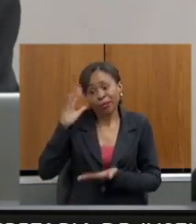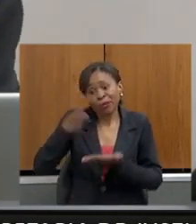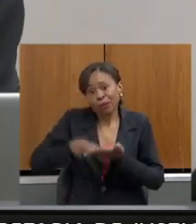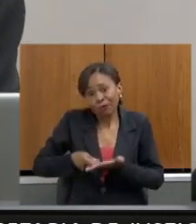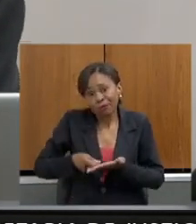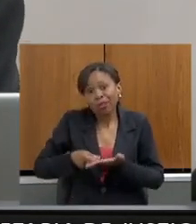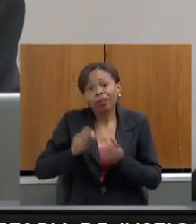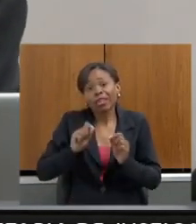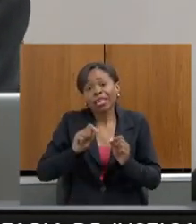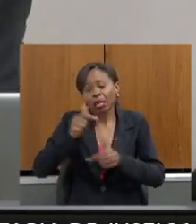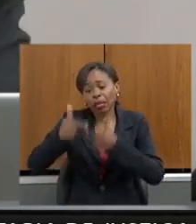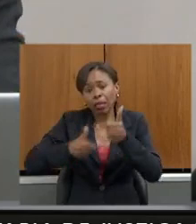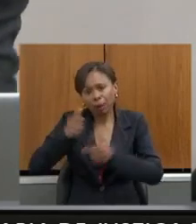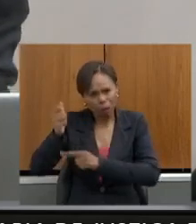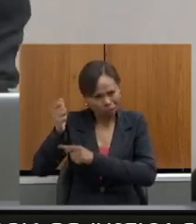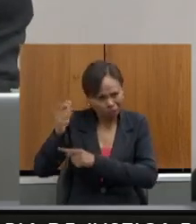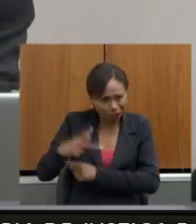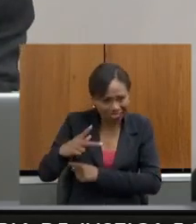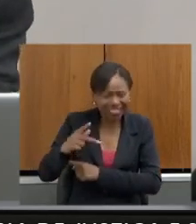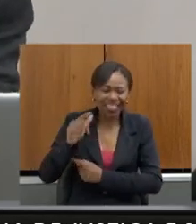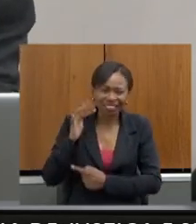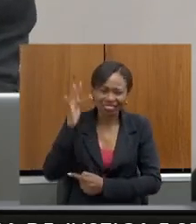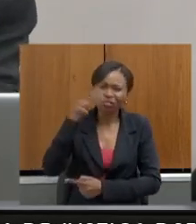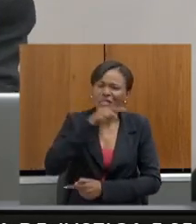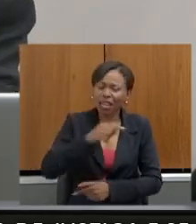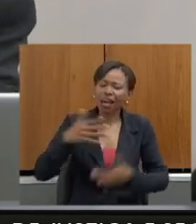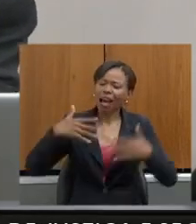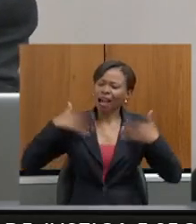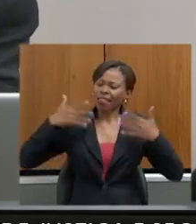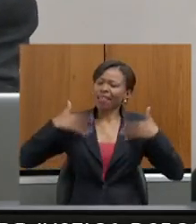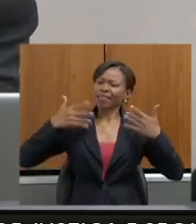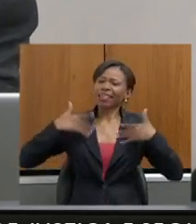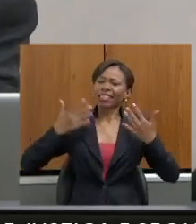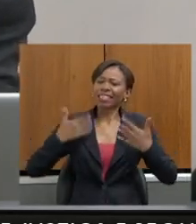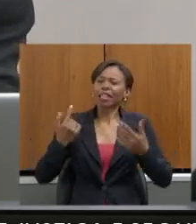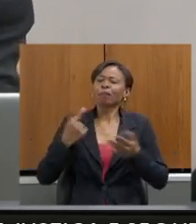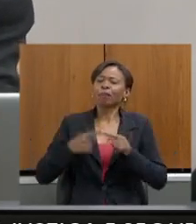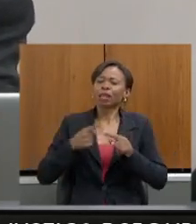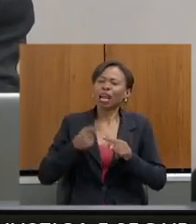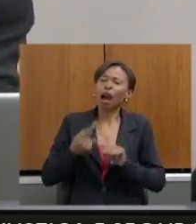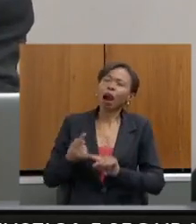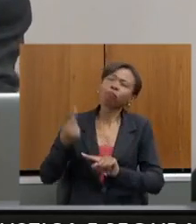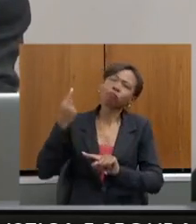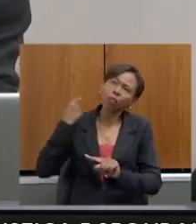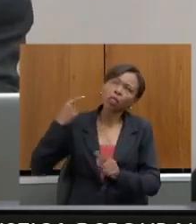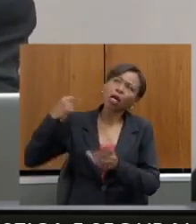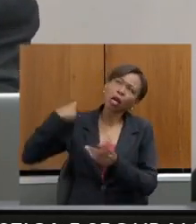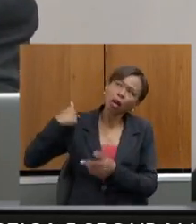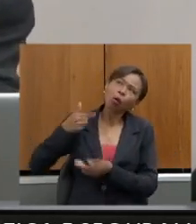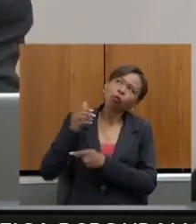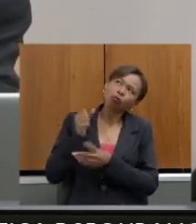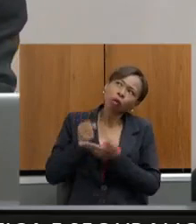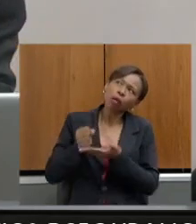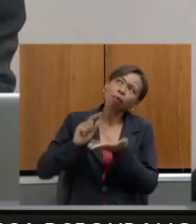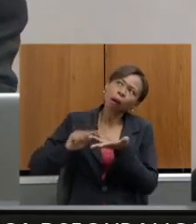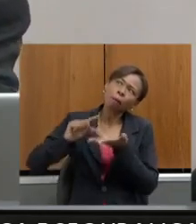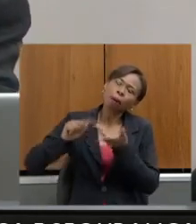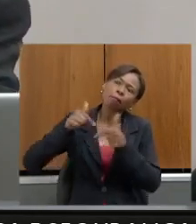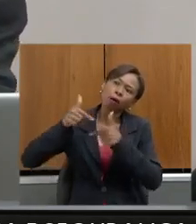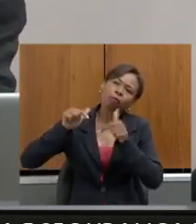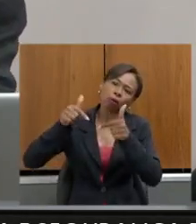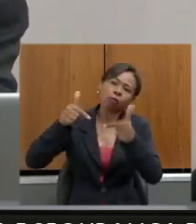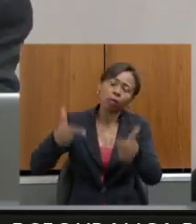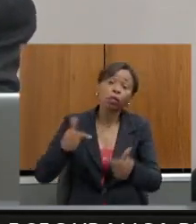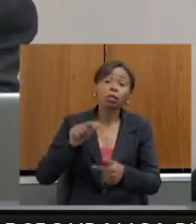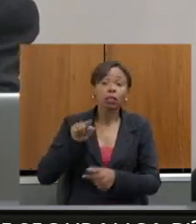os trabalhos show terminará com alegria Essa manobra eu passei lá tava assim se eu conseguir ajudar nisso nisso nisso a polícia